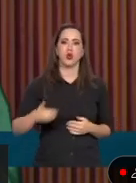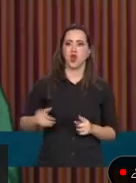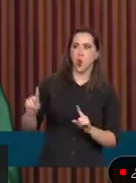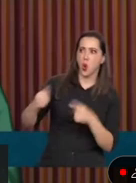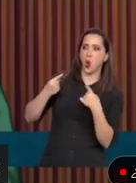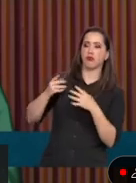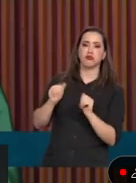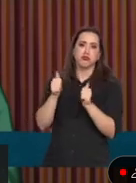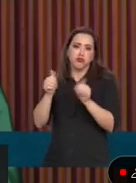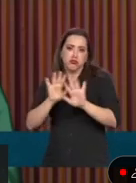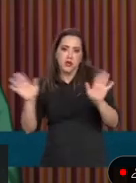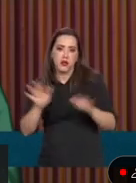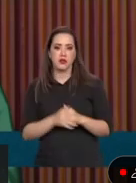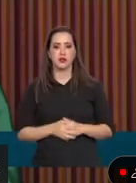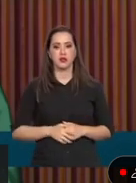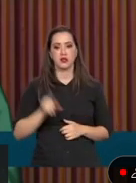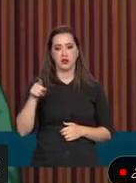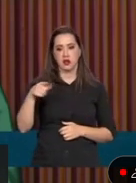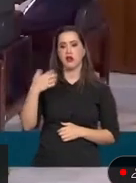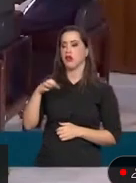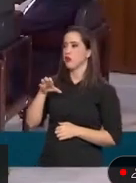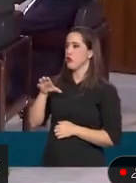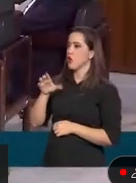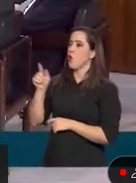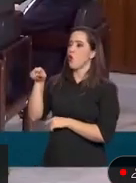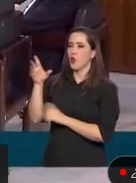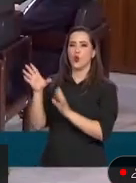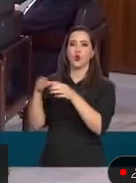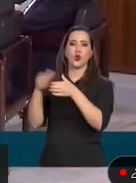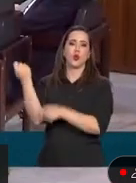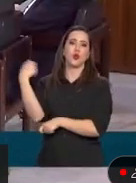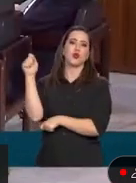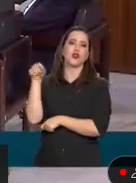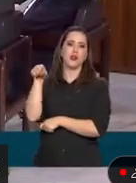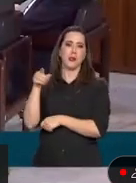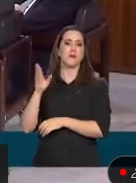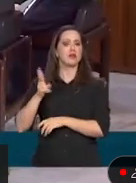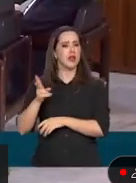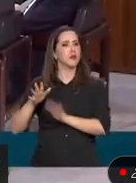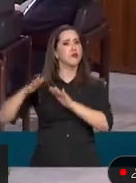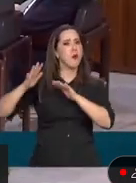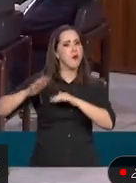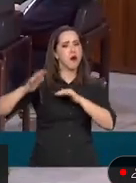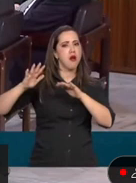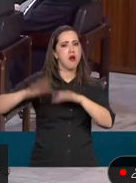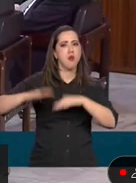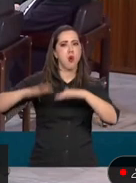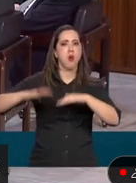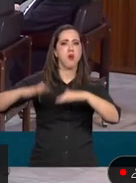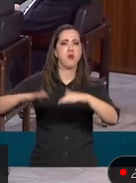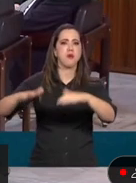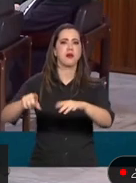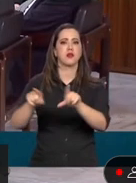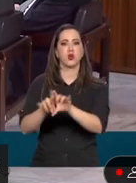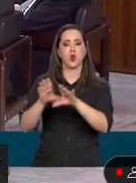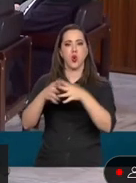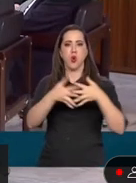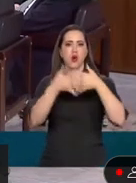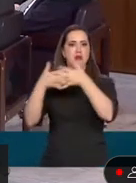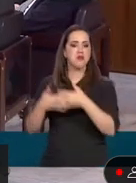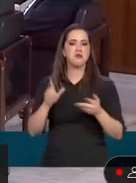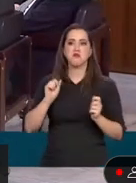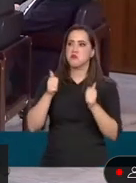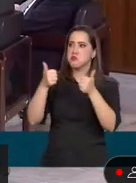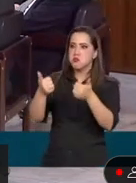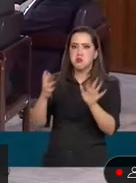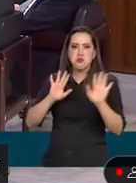Leite, os arrozeiros do Rio Grande do Sul fazendo passeata e ocupando a esplanada do Ministério com caminhões? Quantas vezes